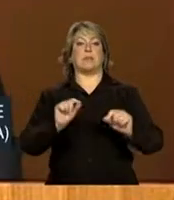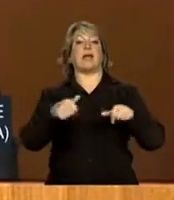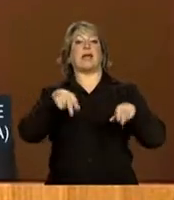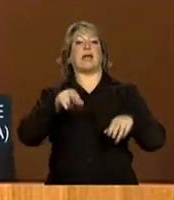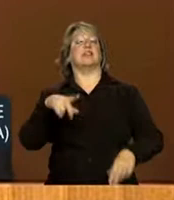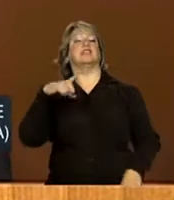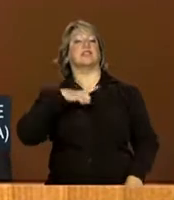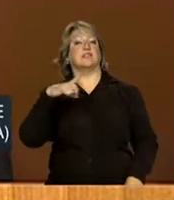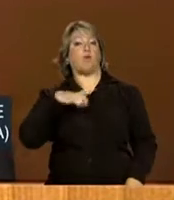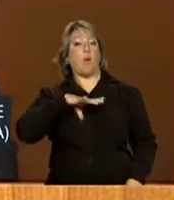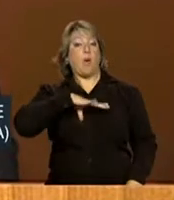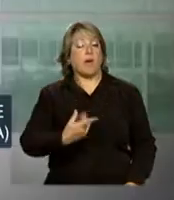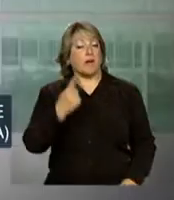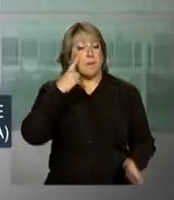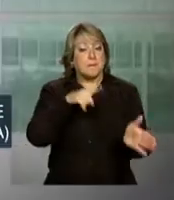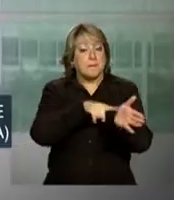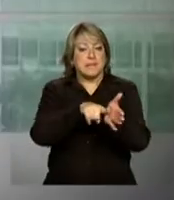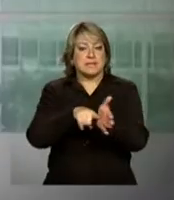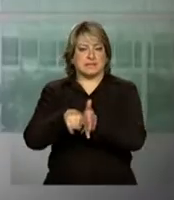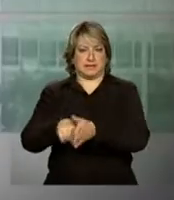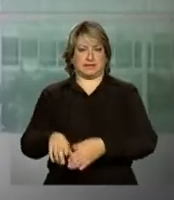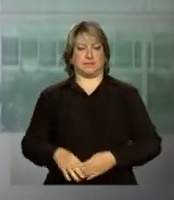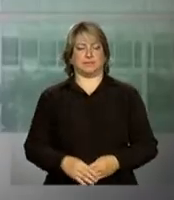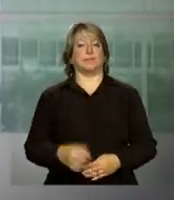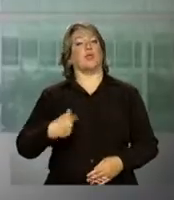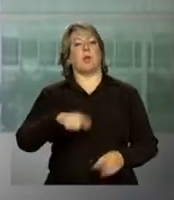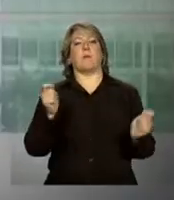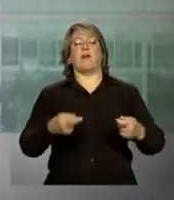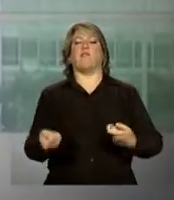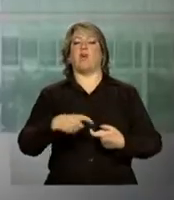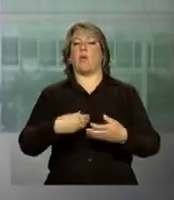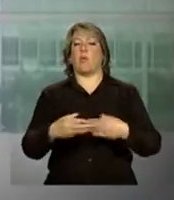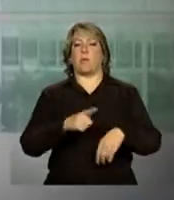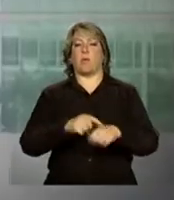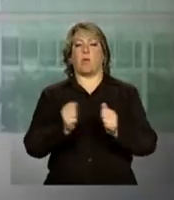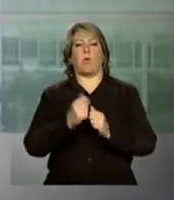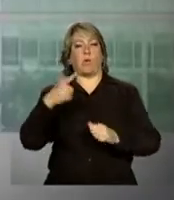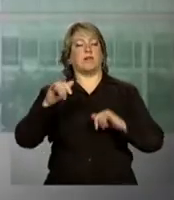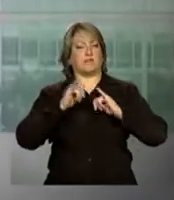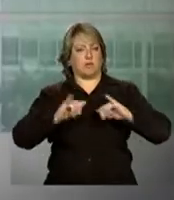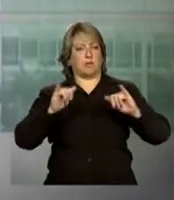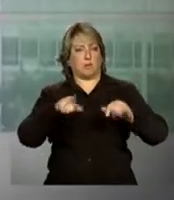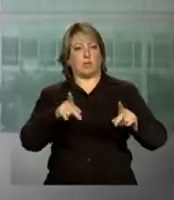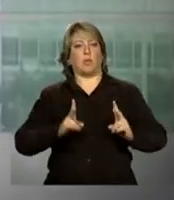a coragem de pesquisar. E nós podemos voltar a qualquer momento com